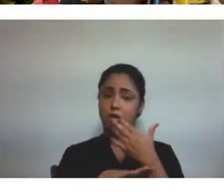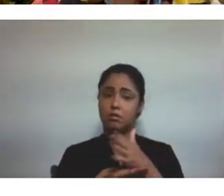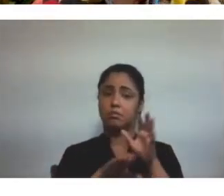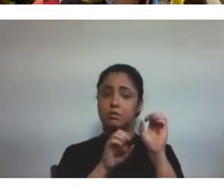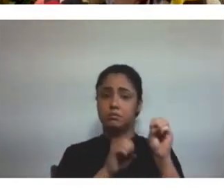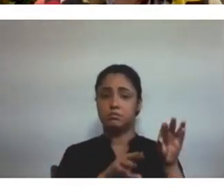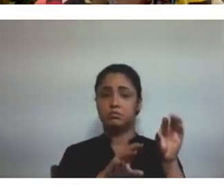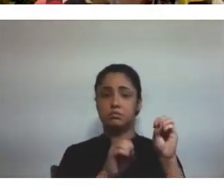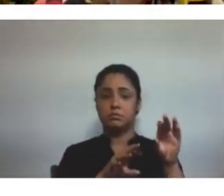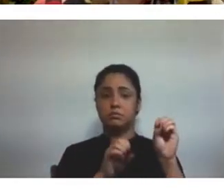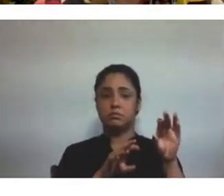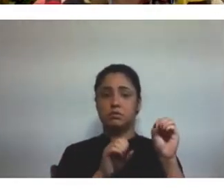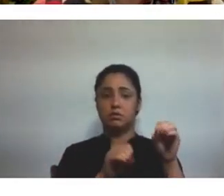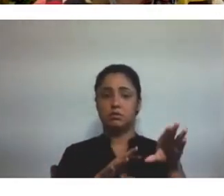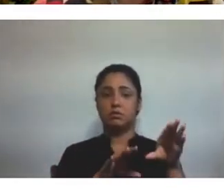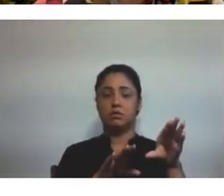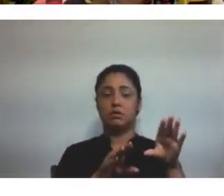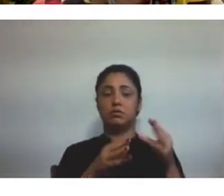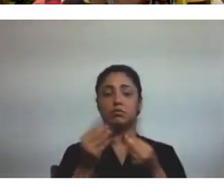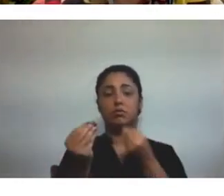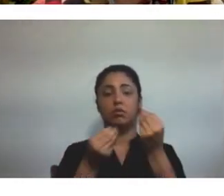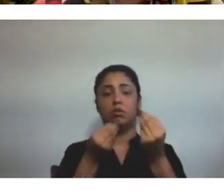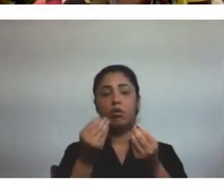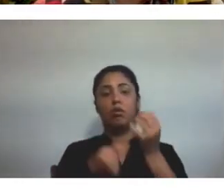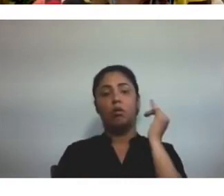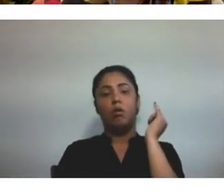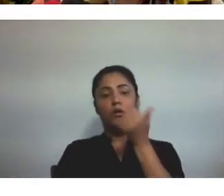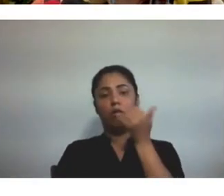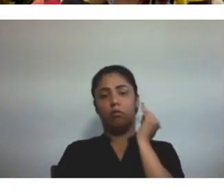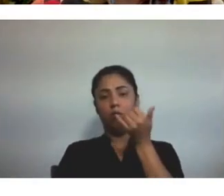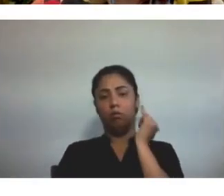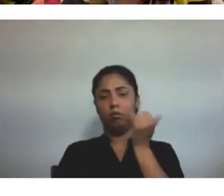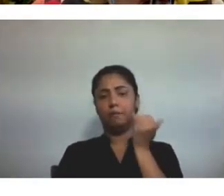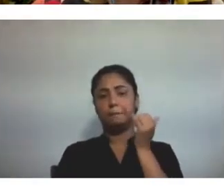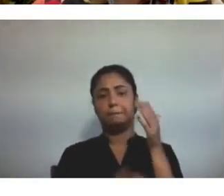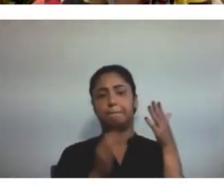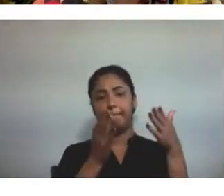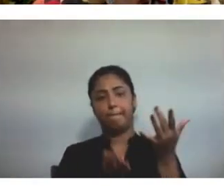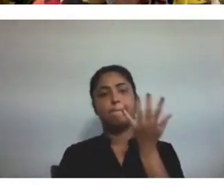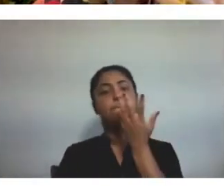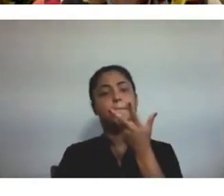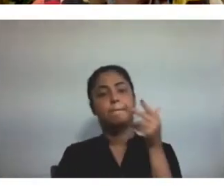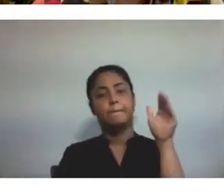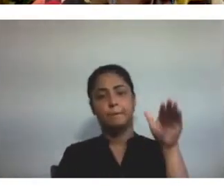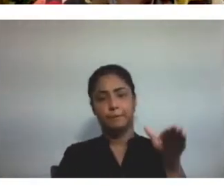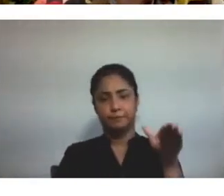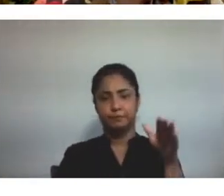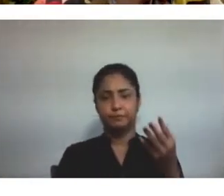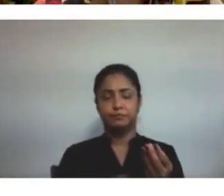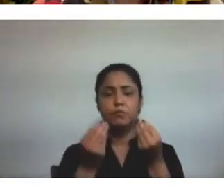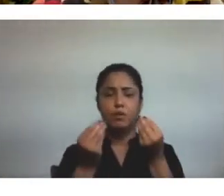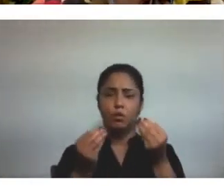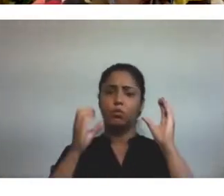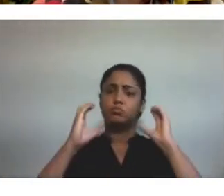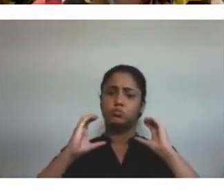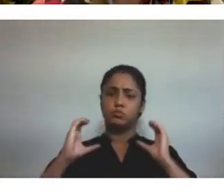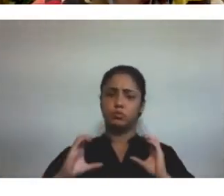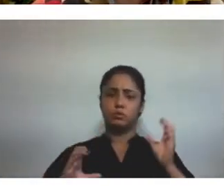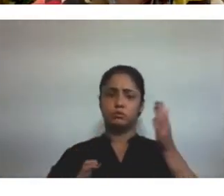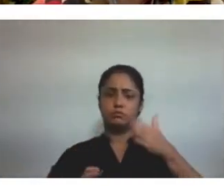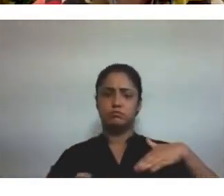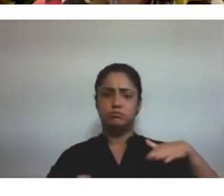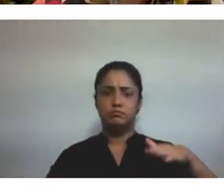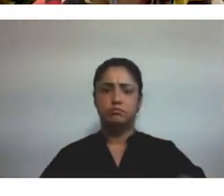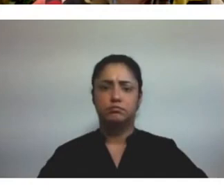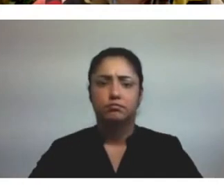um treinamento em como contar a história para a criança, um treinamento em como se comportar no ambiente, na unidade